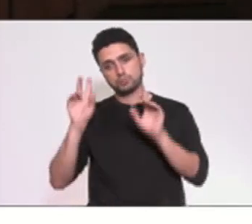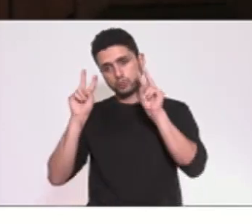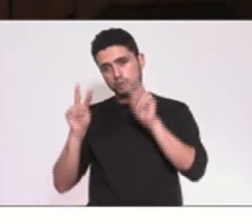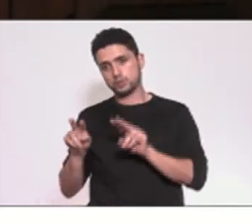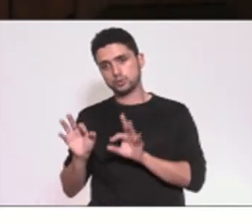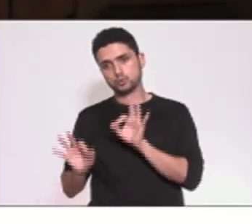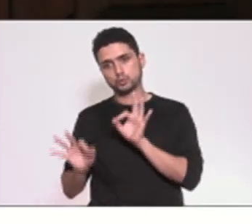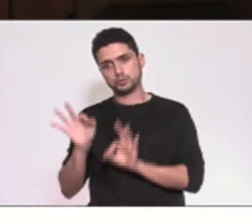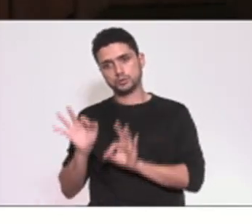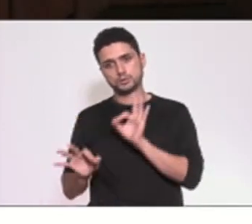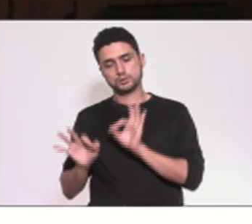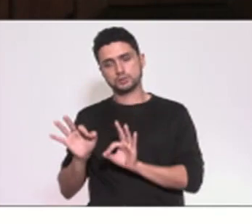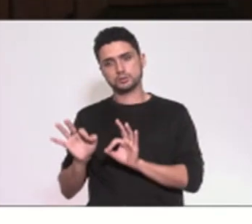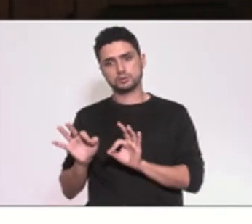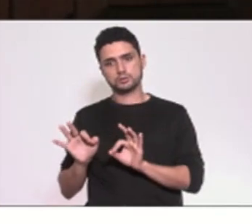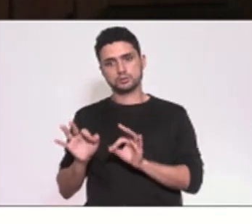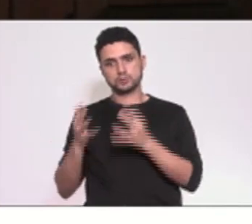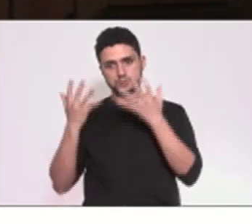pela Constituição da República.